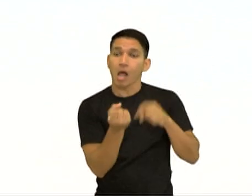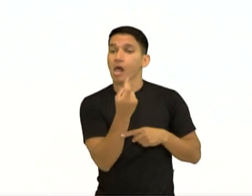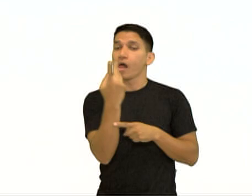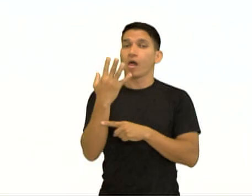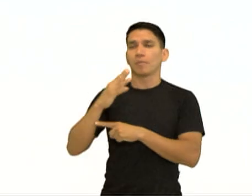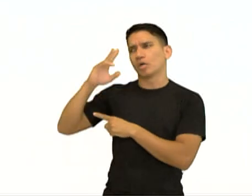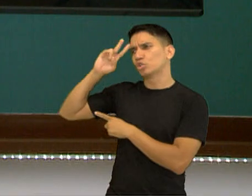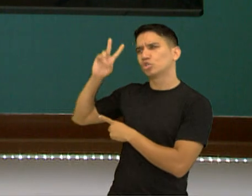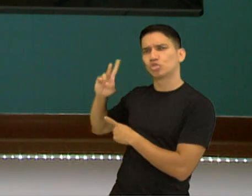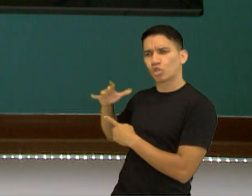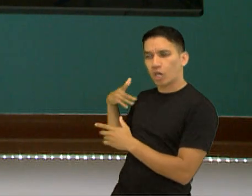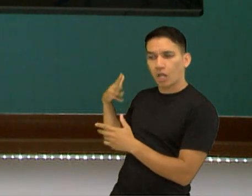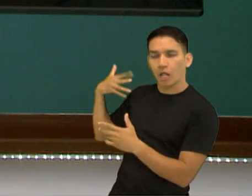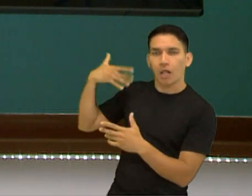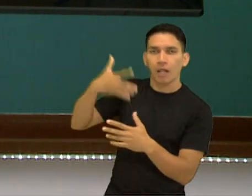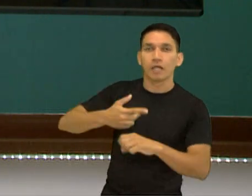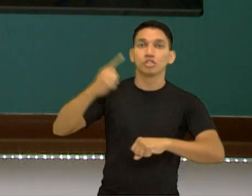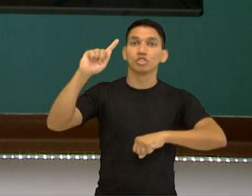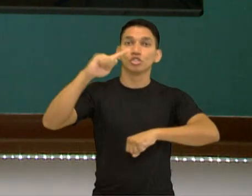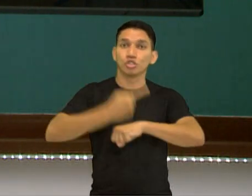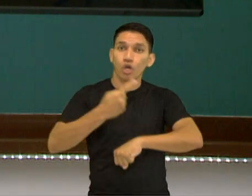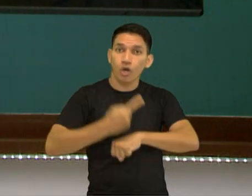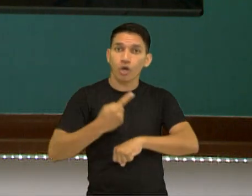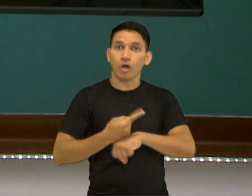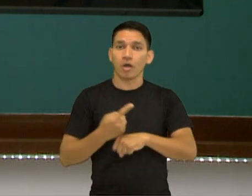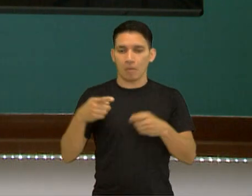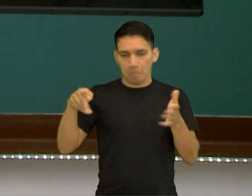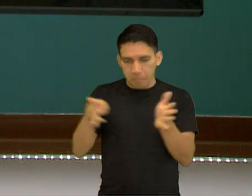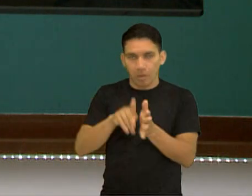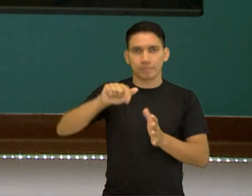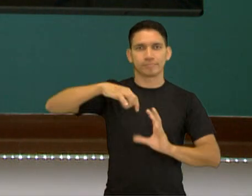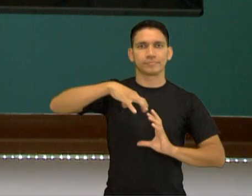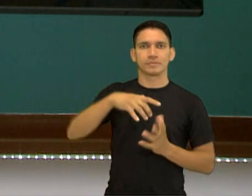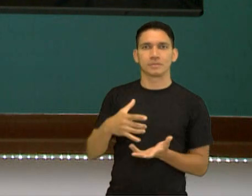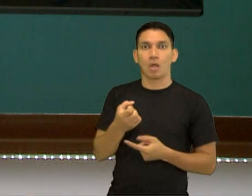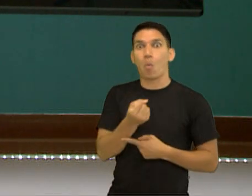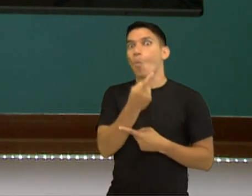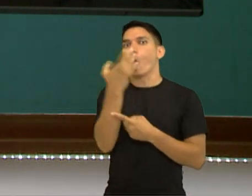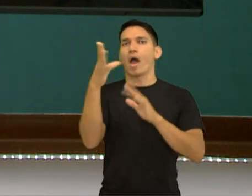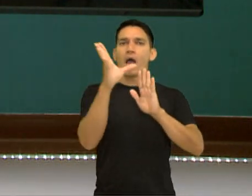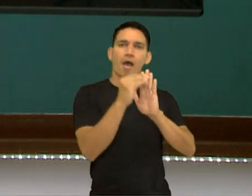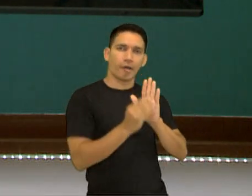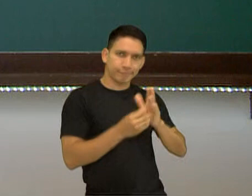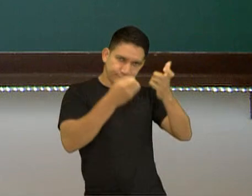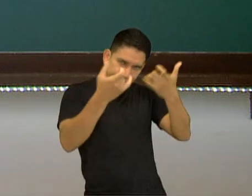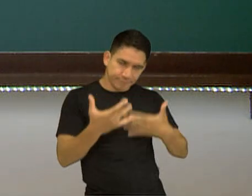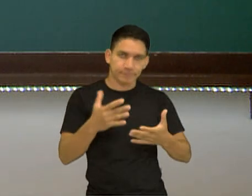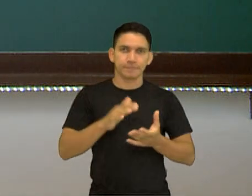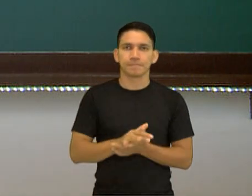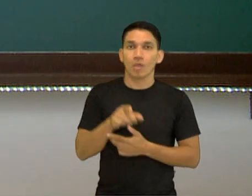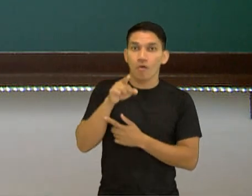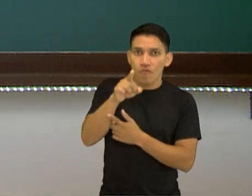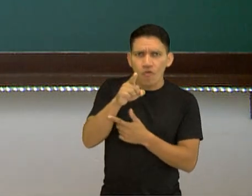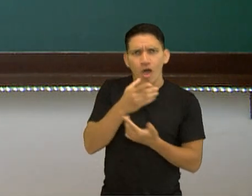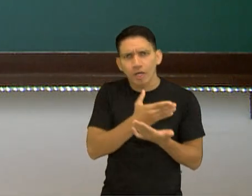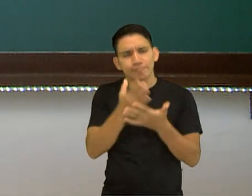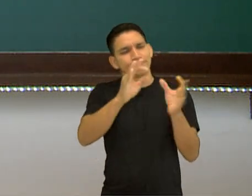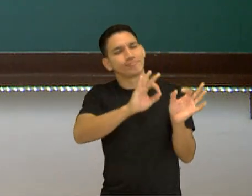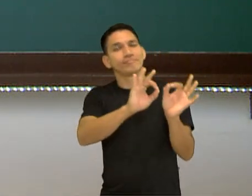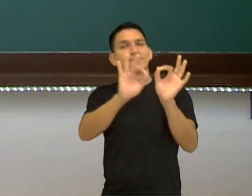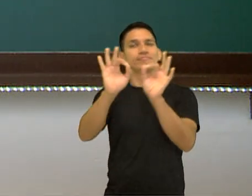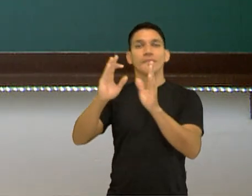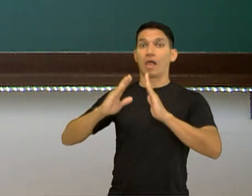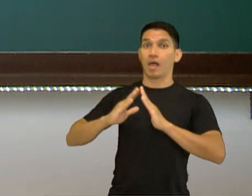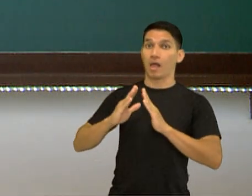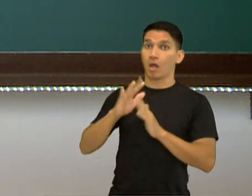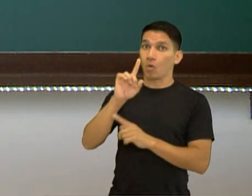do nosso planeta. Perceba só a quantidade de conteúdos que serão trabalhados na aula de hoje. E para você que está acompanhando essa aula em casa,